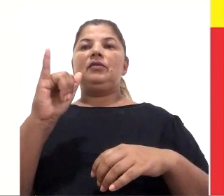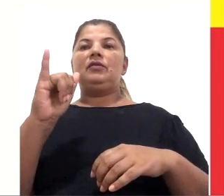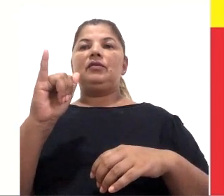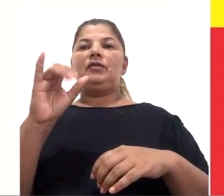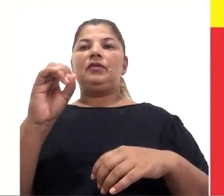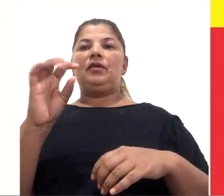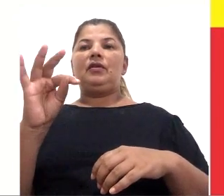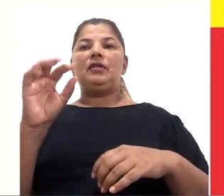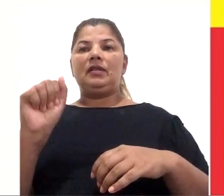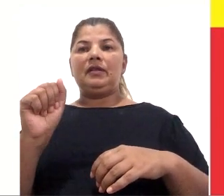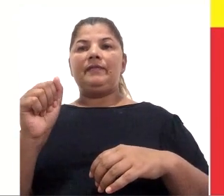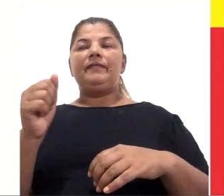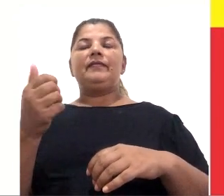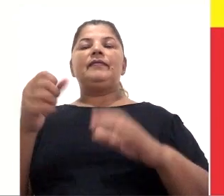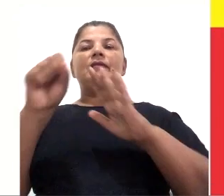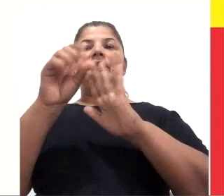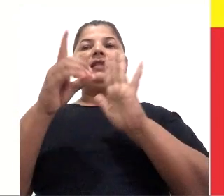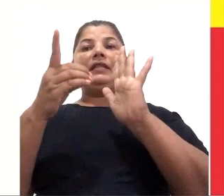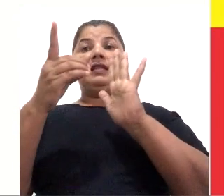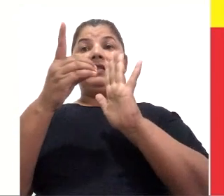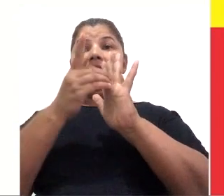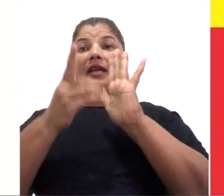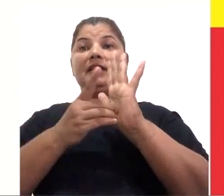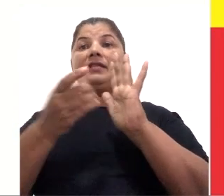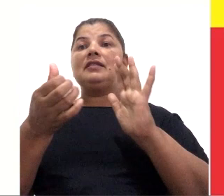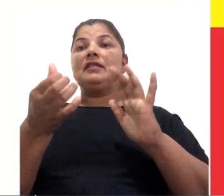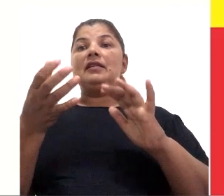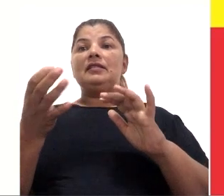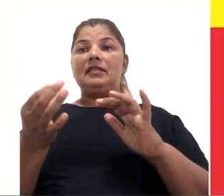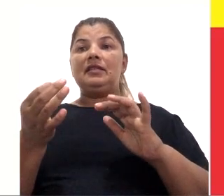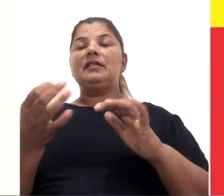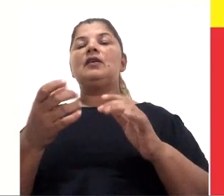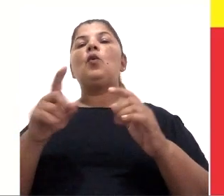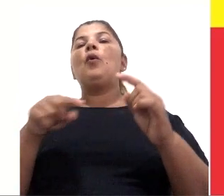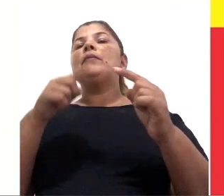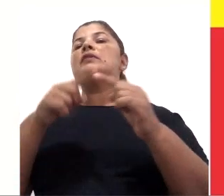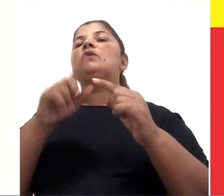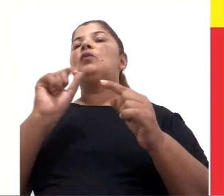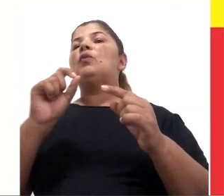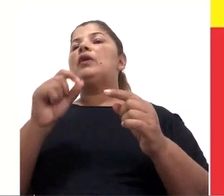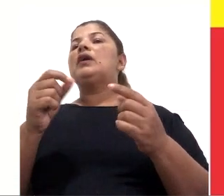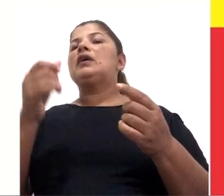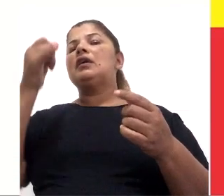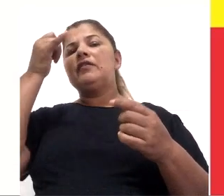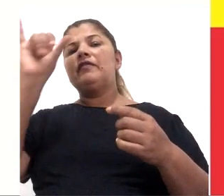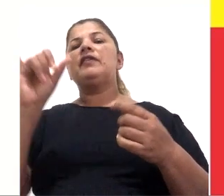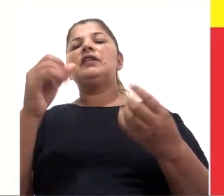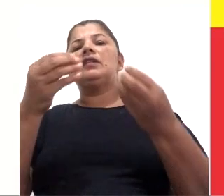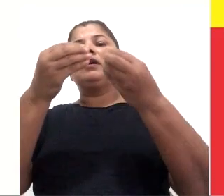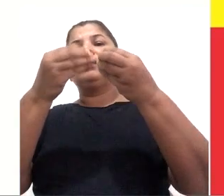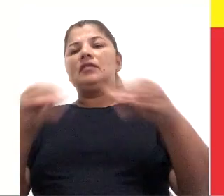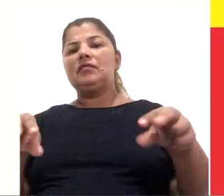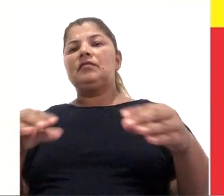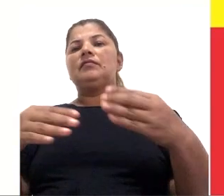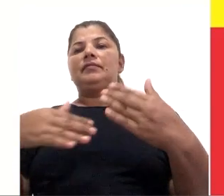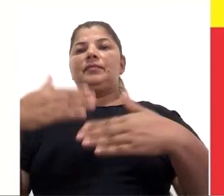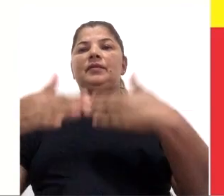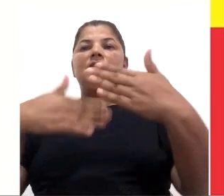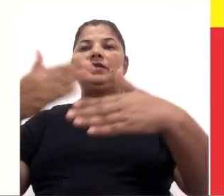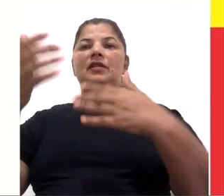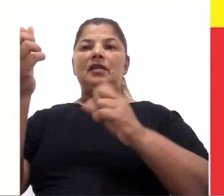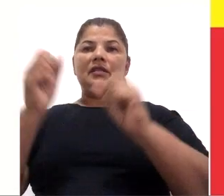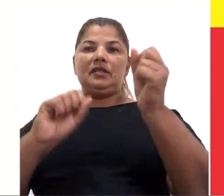de 60, tá? Com o objetivo de eliminar o desperdício durante o processo e,